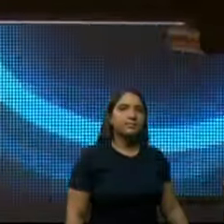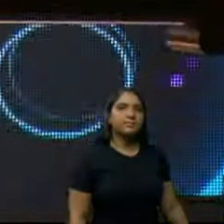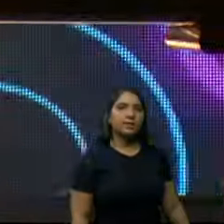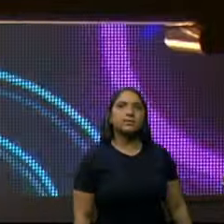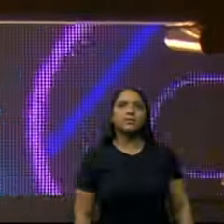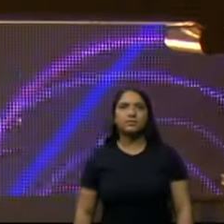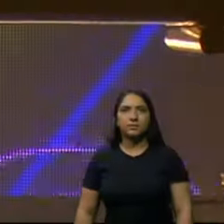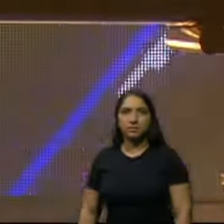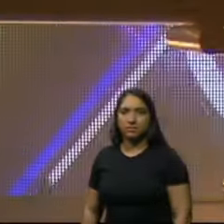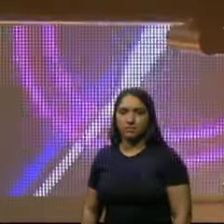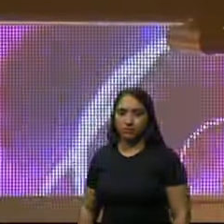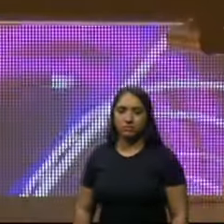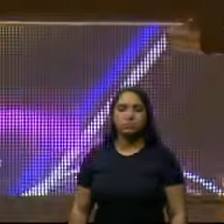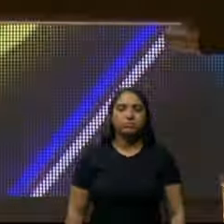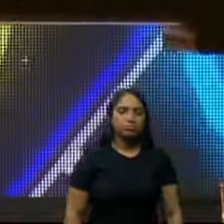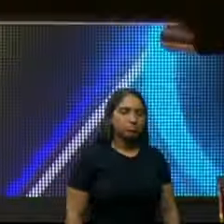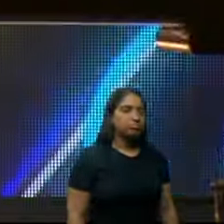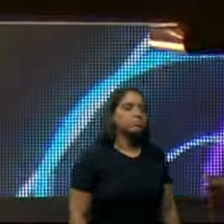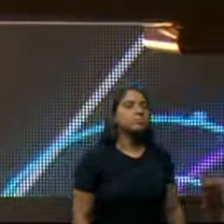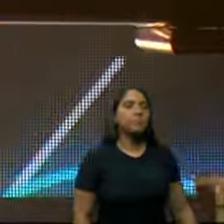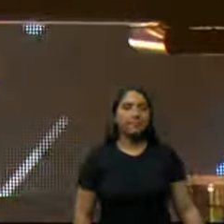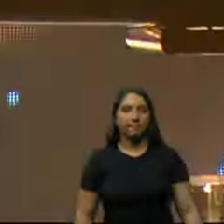E aí